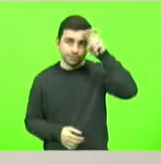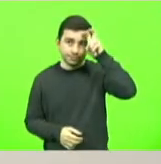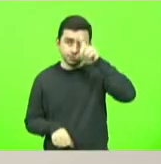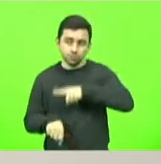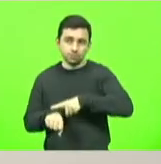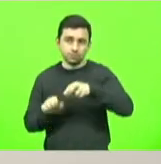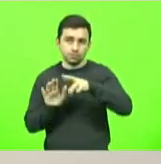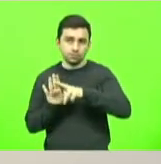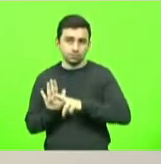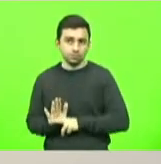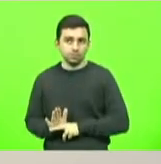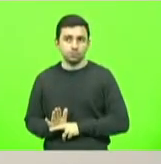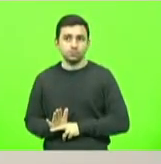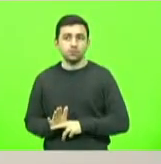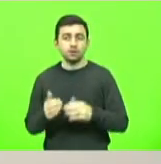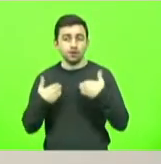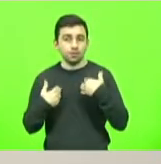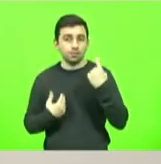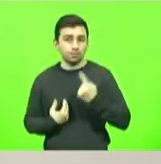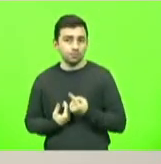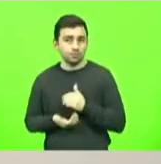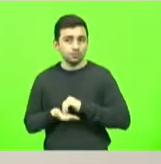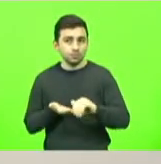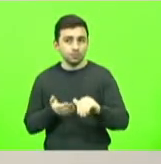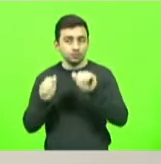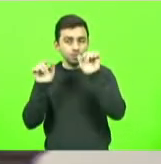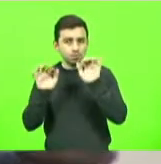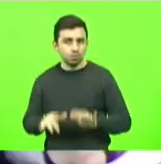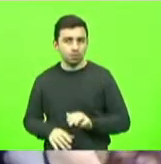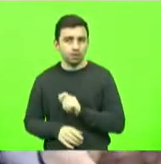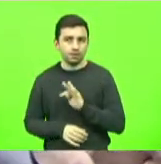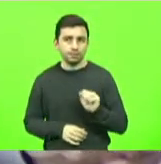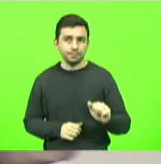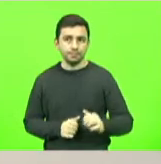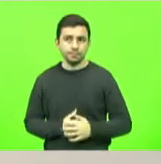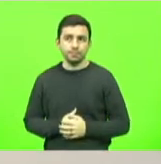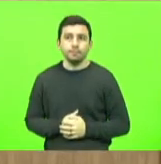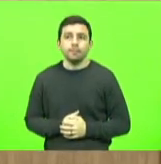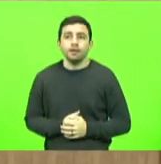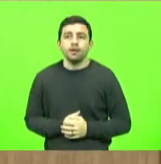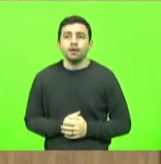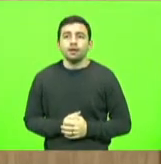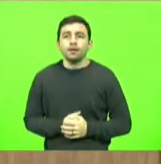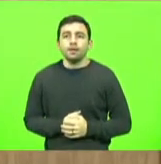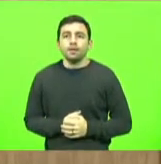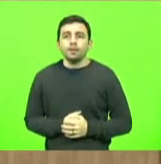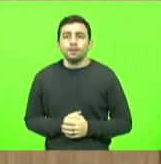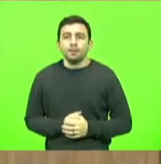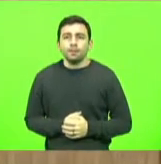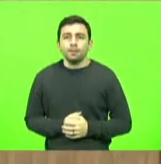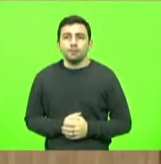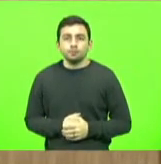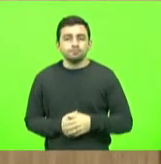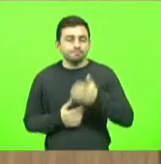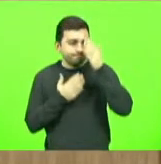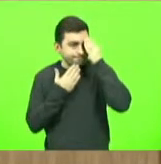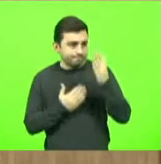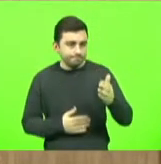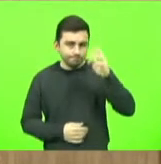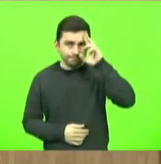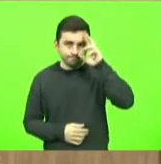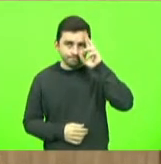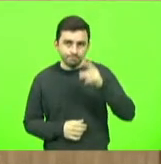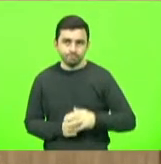horário regimental. Eu, primeiro secretário, laverei a presente ata. Muito obrigado, deputado Ricardo Alba.